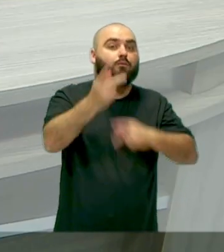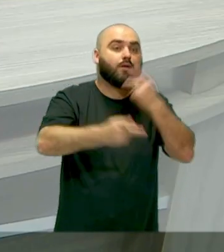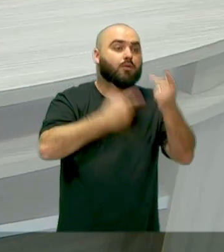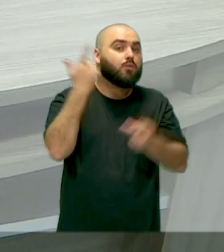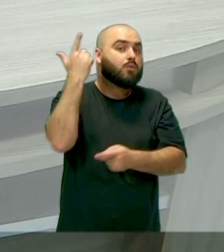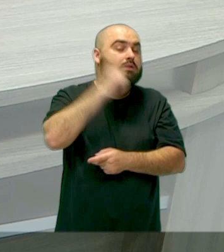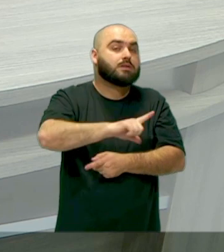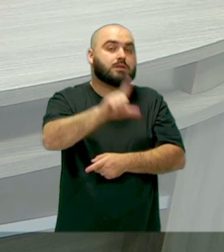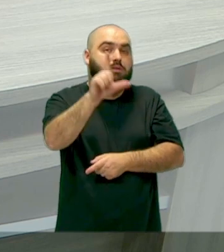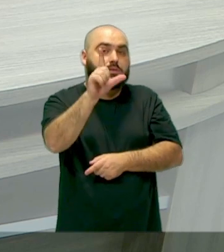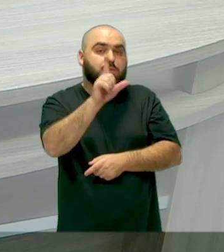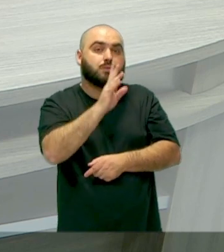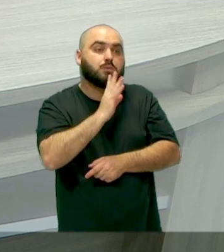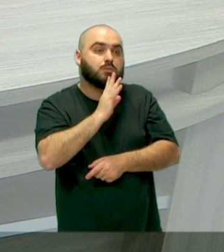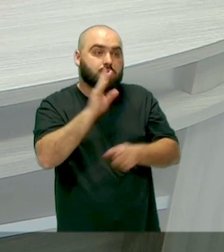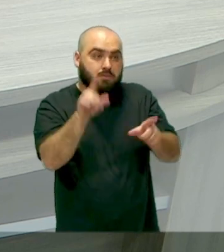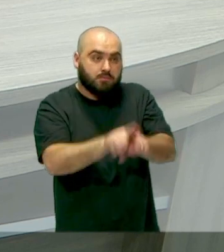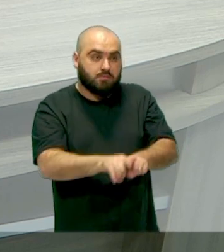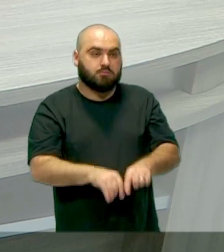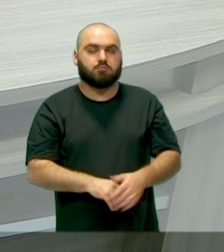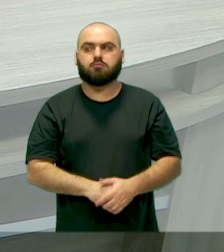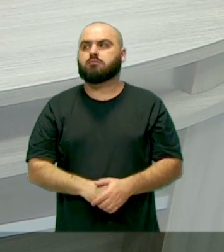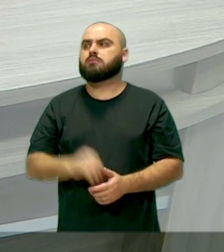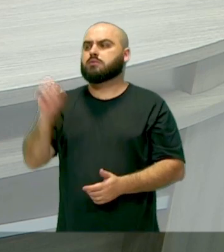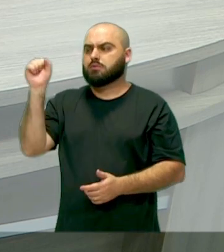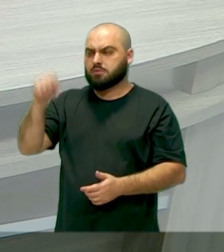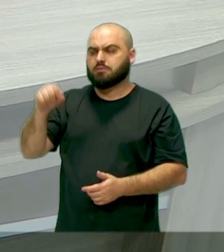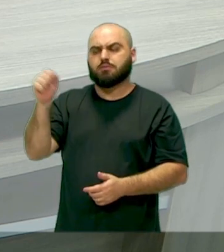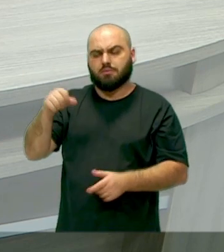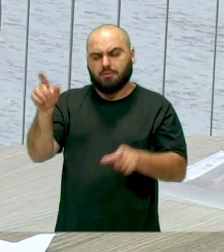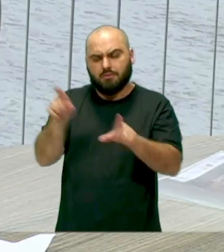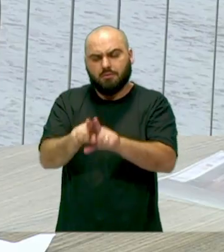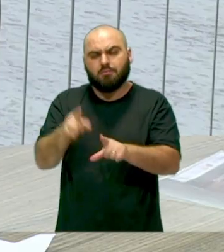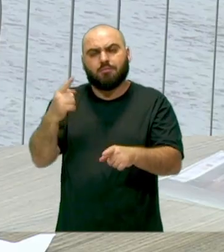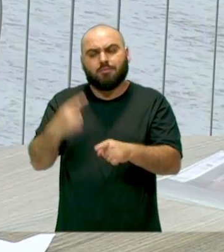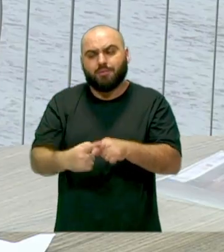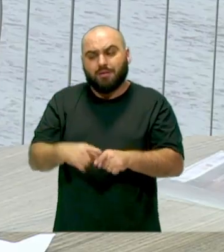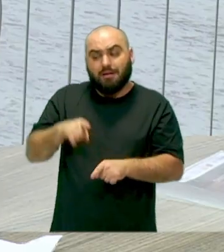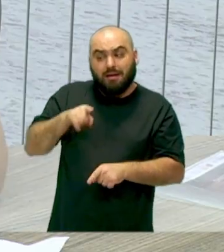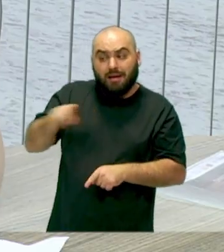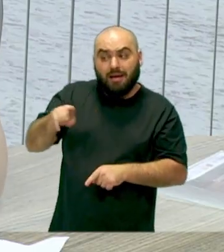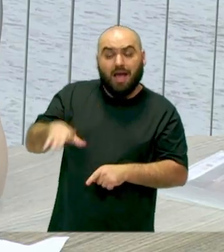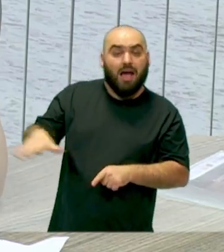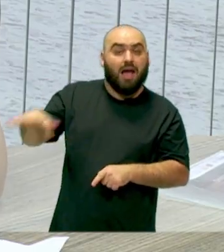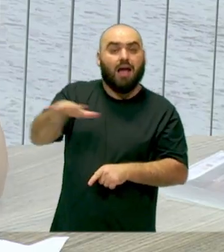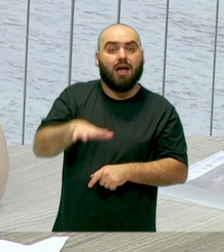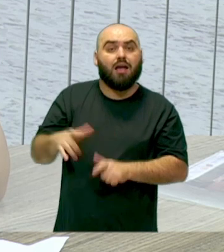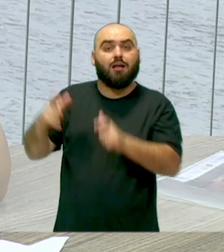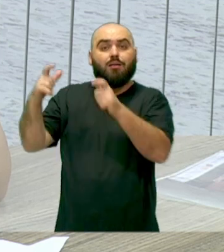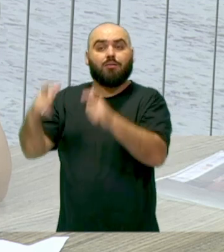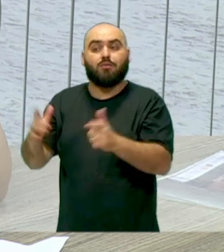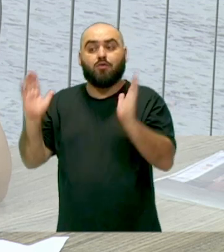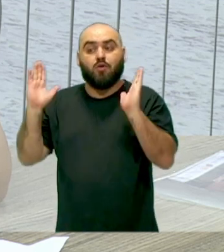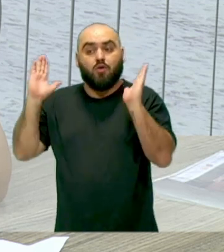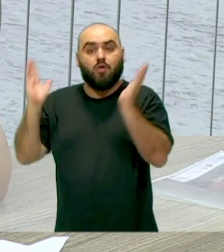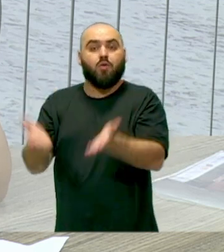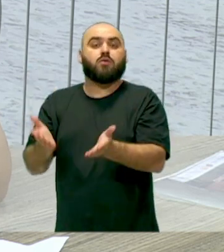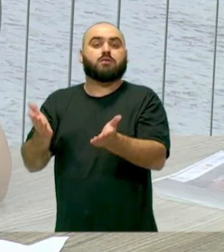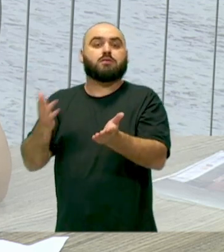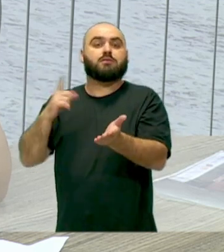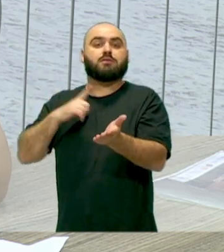conhecimento também? Também passa, porque esses são espaços que hoje nós estamos